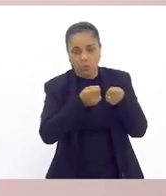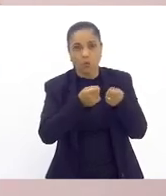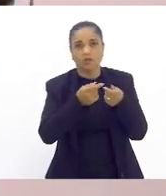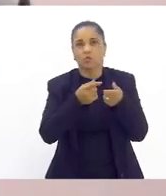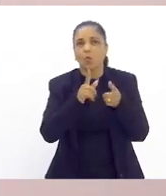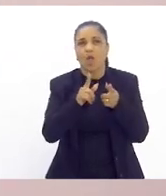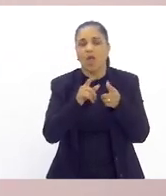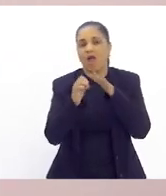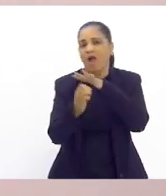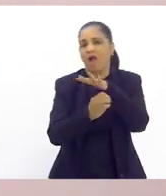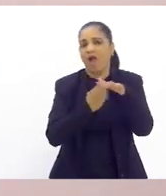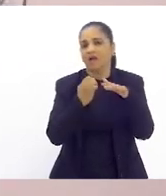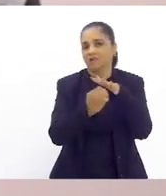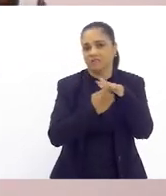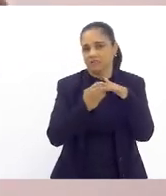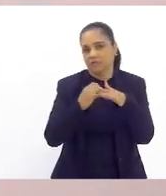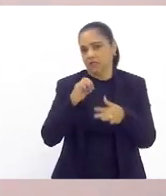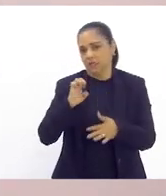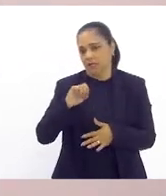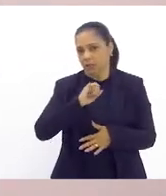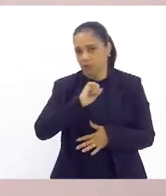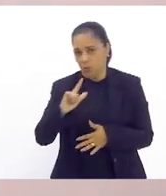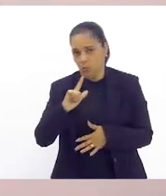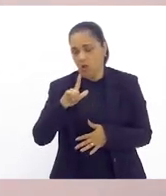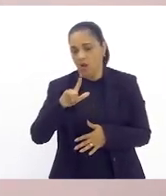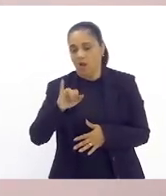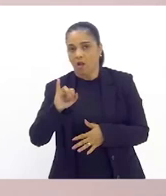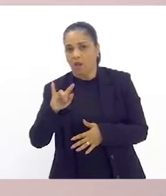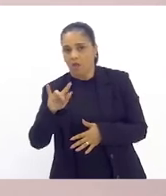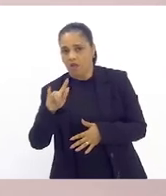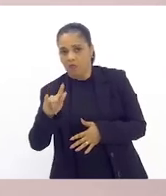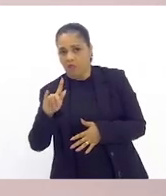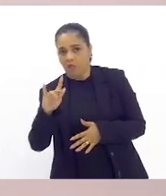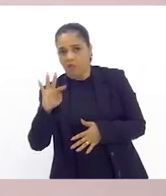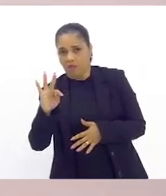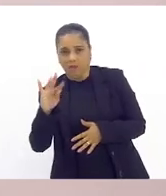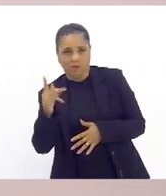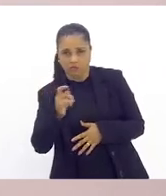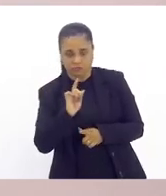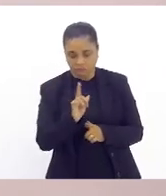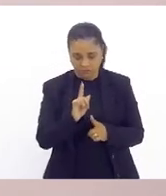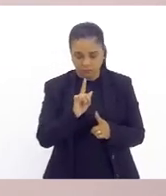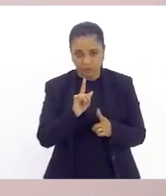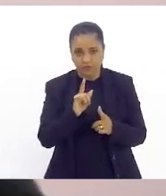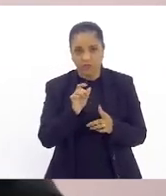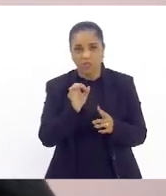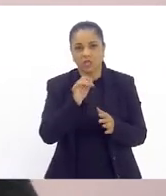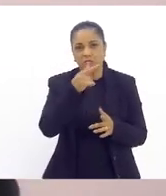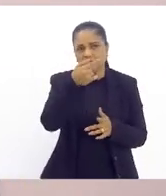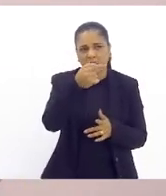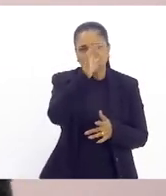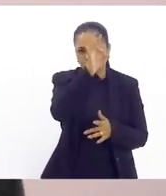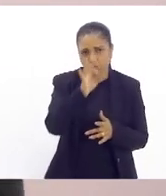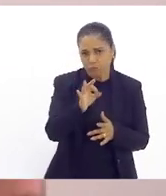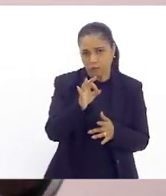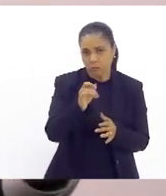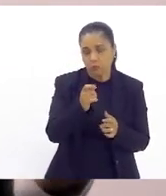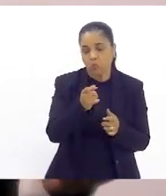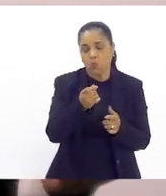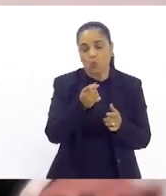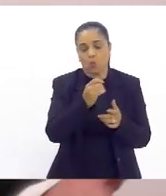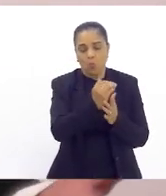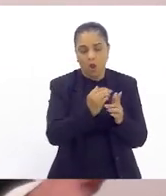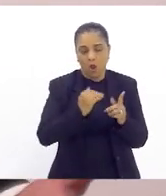é não é a light não é a n ou que determinam o valor do reajuste então que fique claro né então é